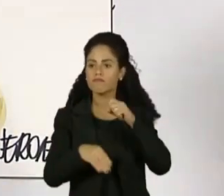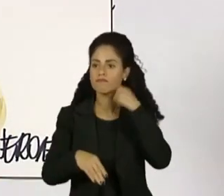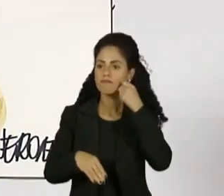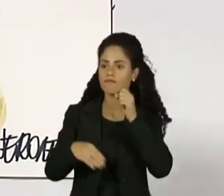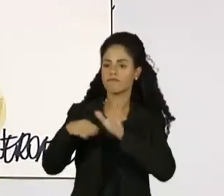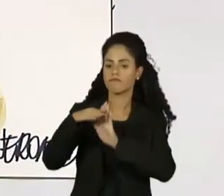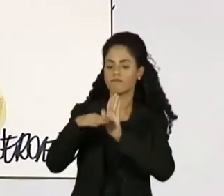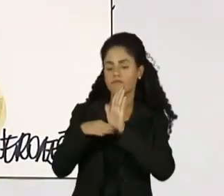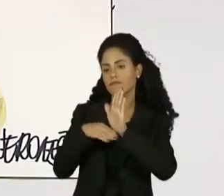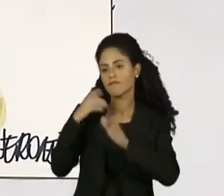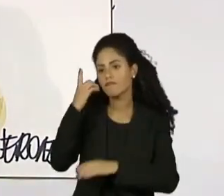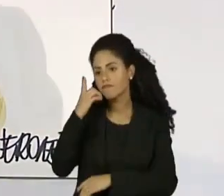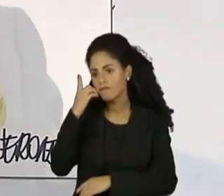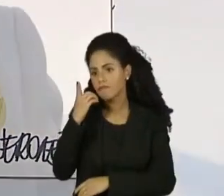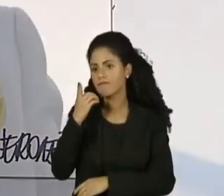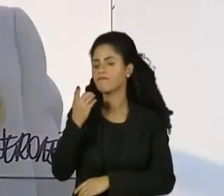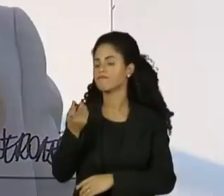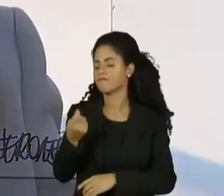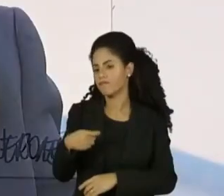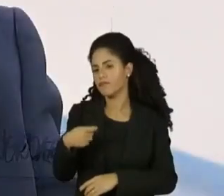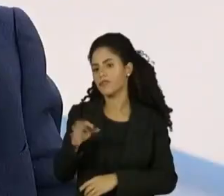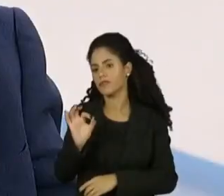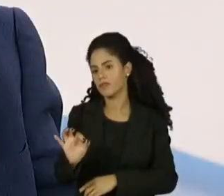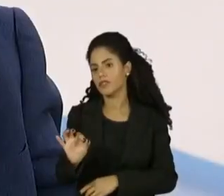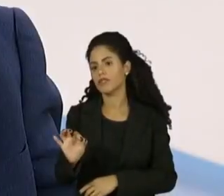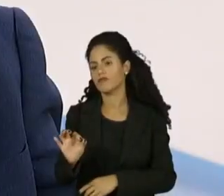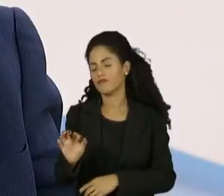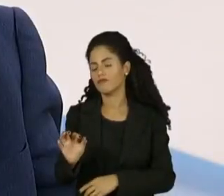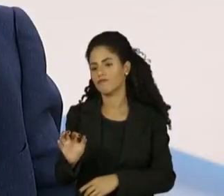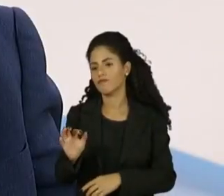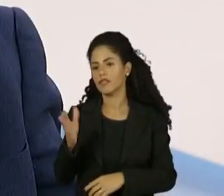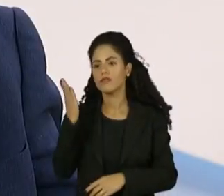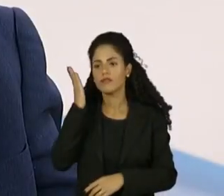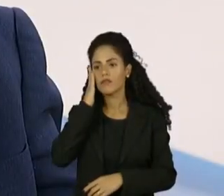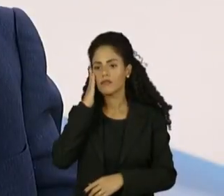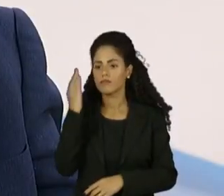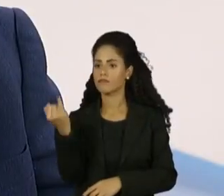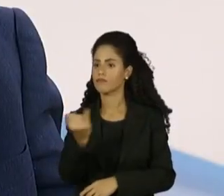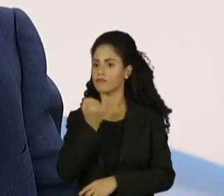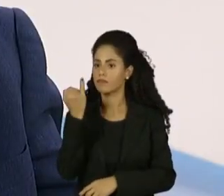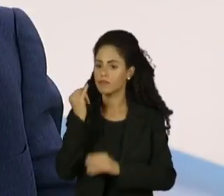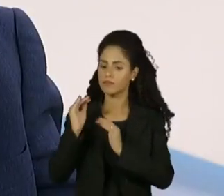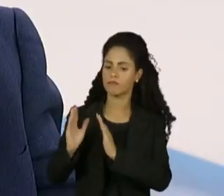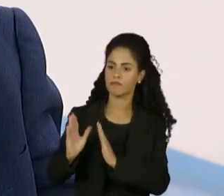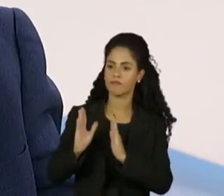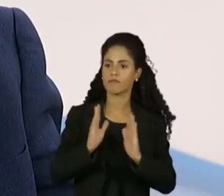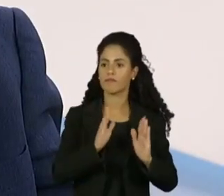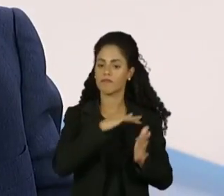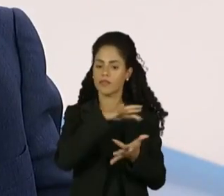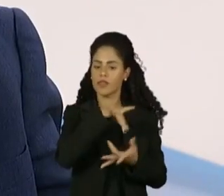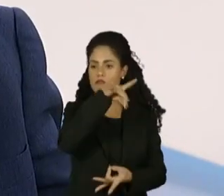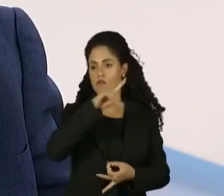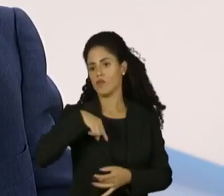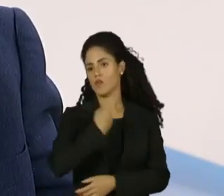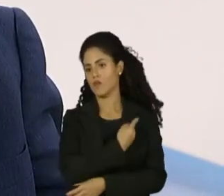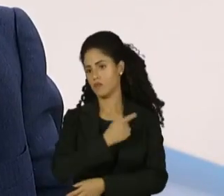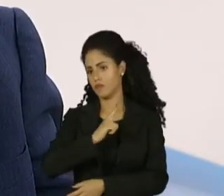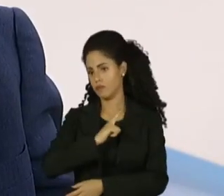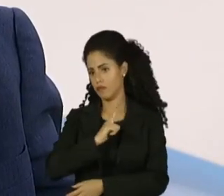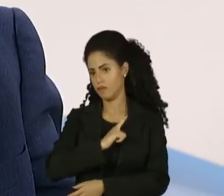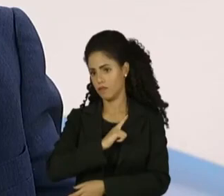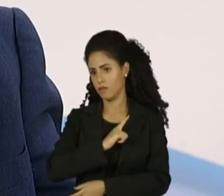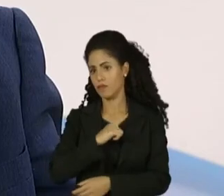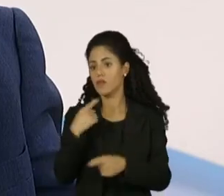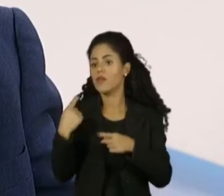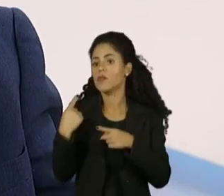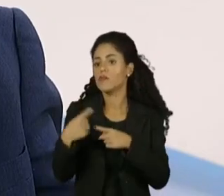pauta do Senado da República e é uma posição extremamente relevante dentro do processo democrático que nós temos. Porque